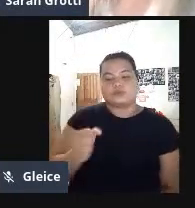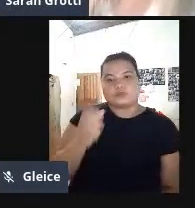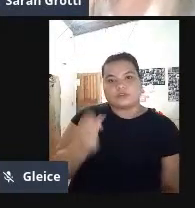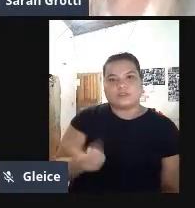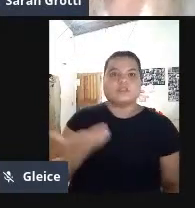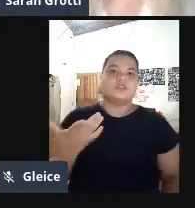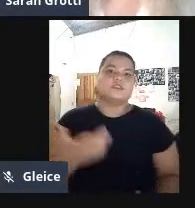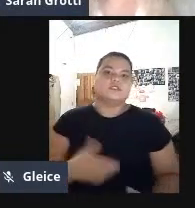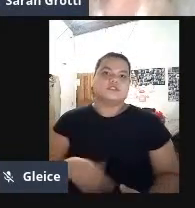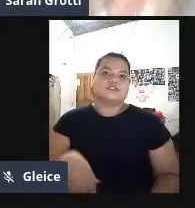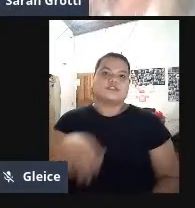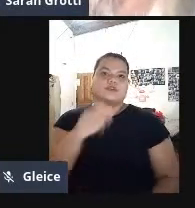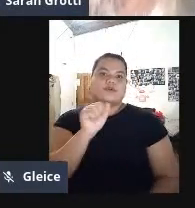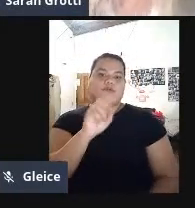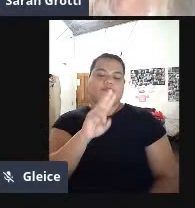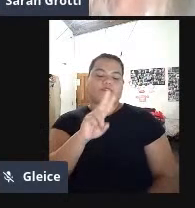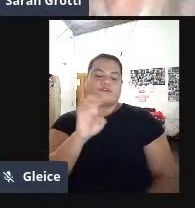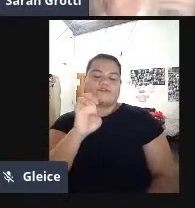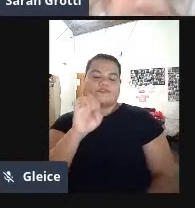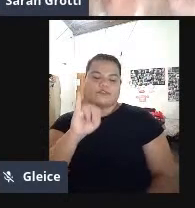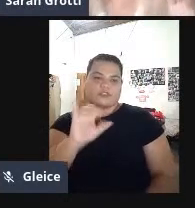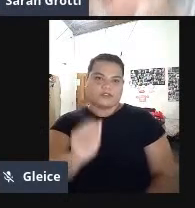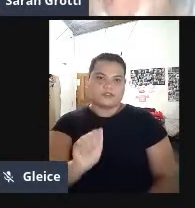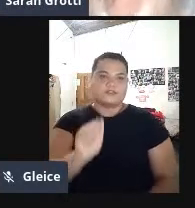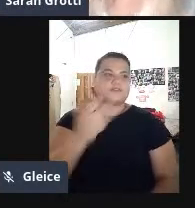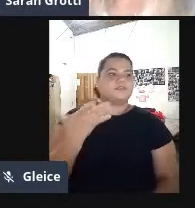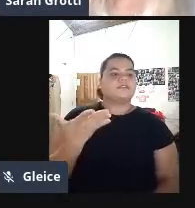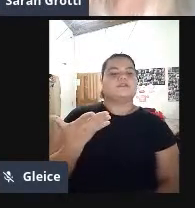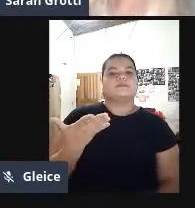aveia, né, um farelo de aveia que tem mais proteína,